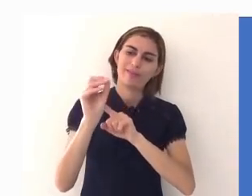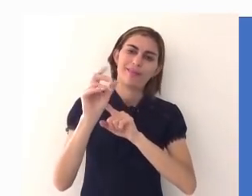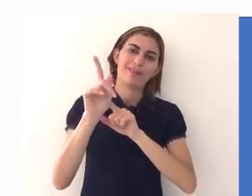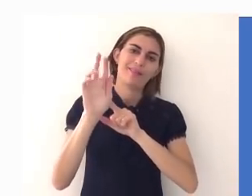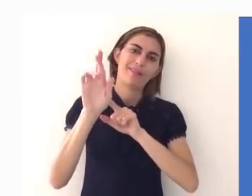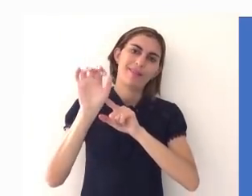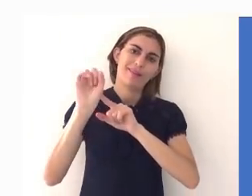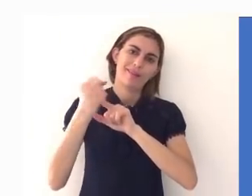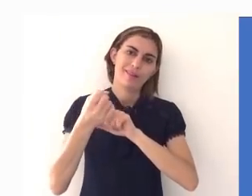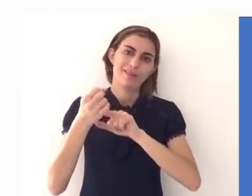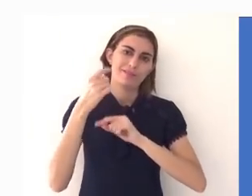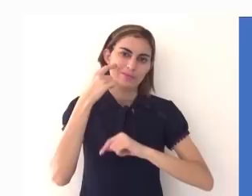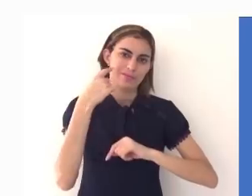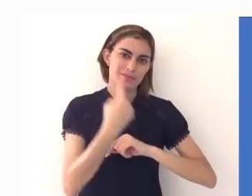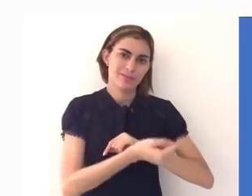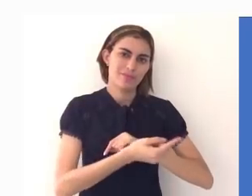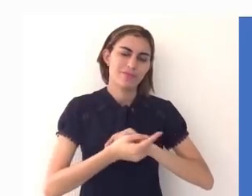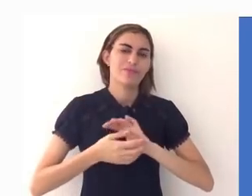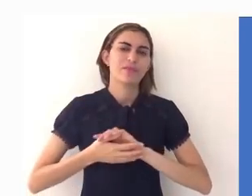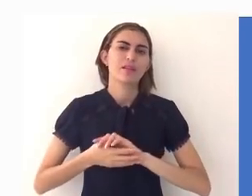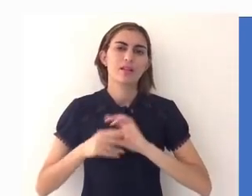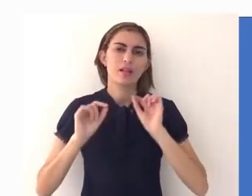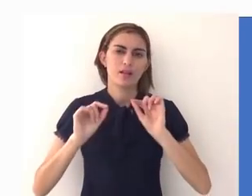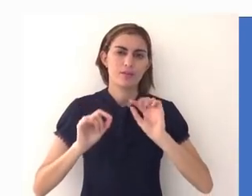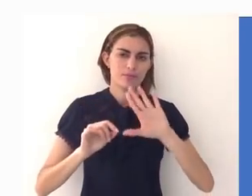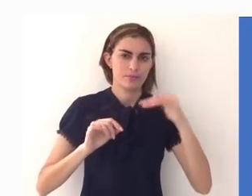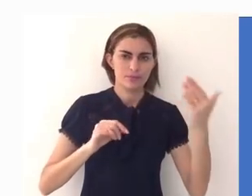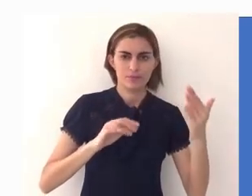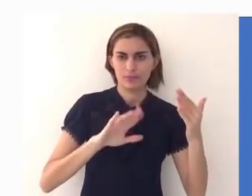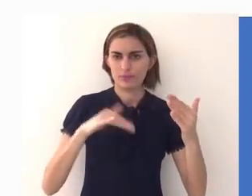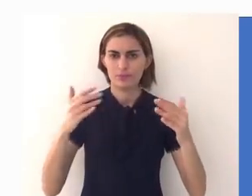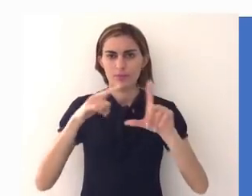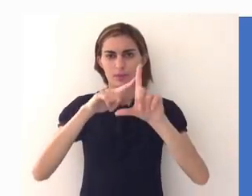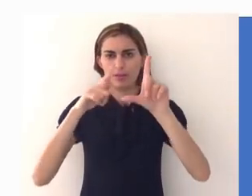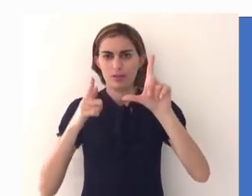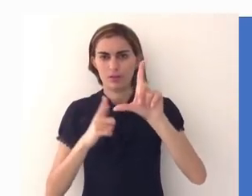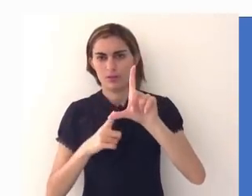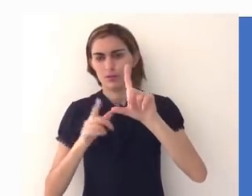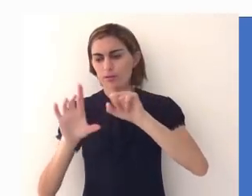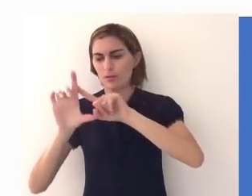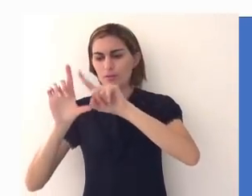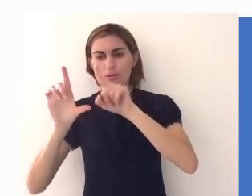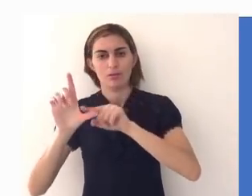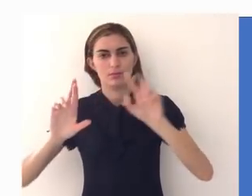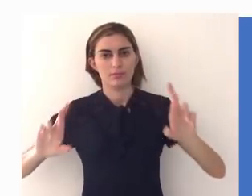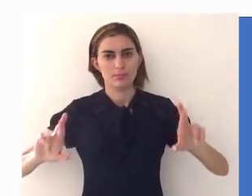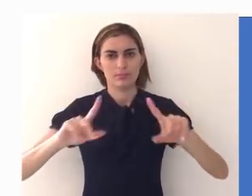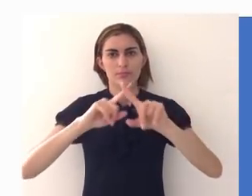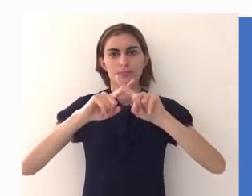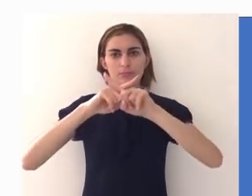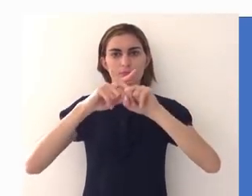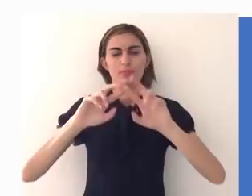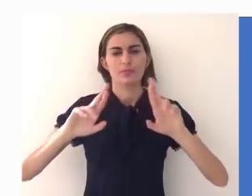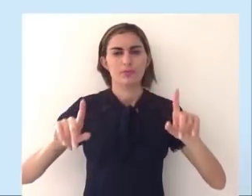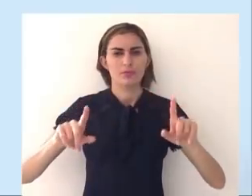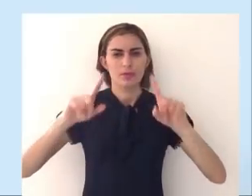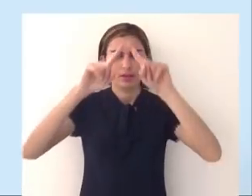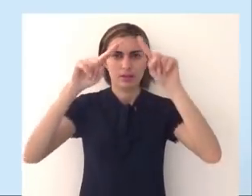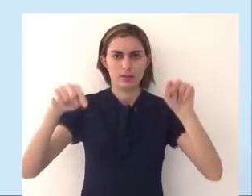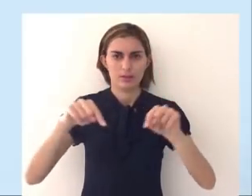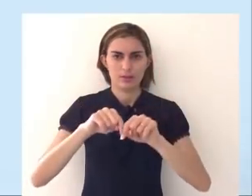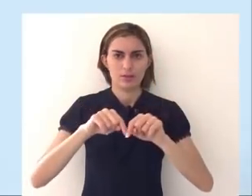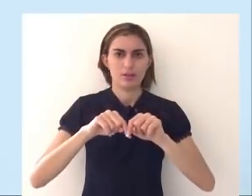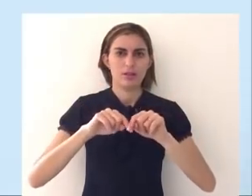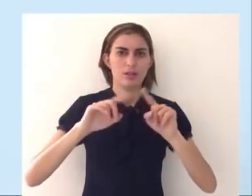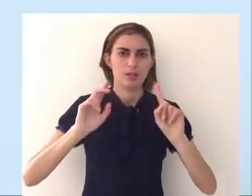graus. Então, a gente está num caso típico aí de quê? Lado, ângulo oposto. Então, esses dois triângulos